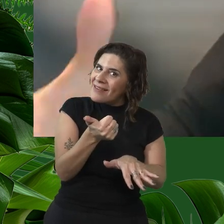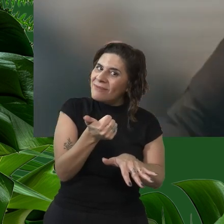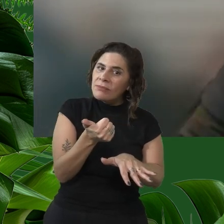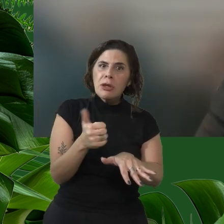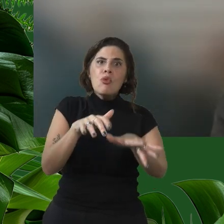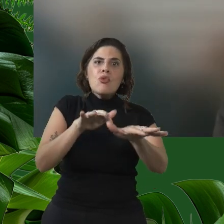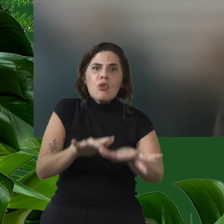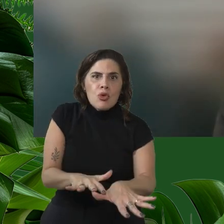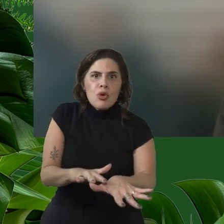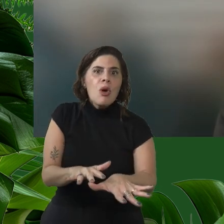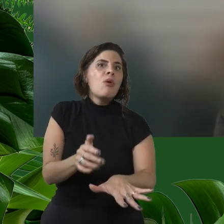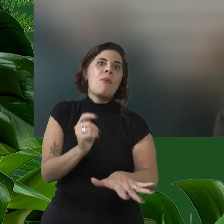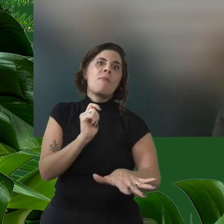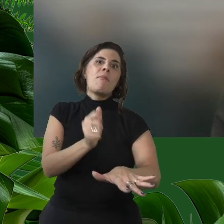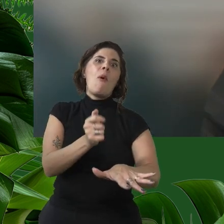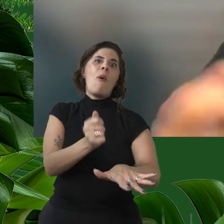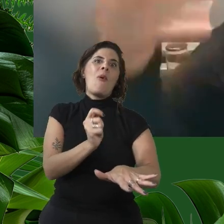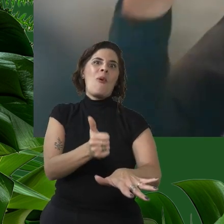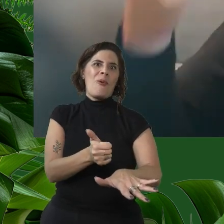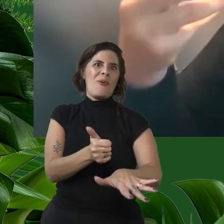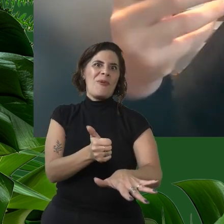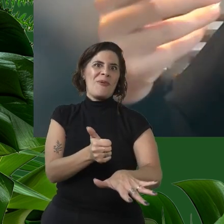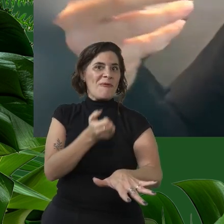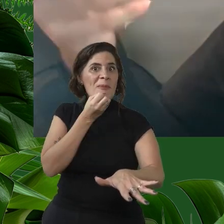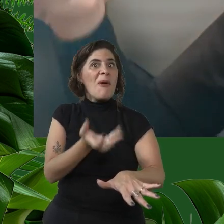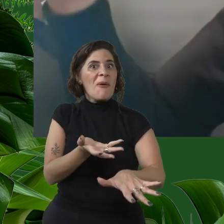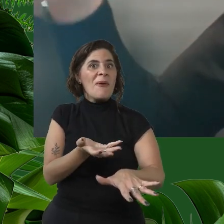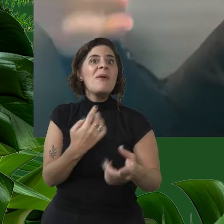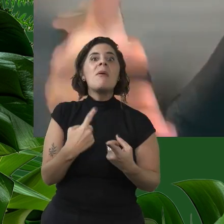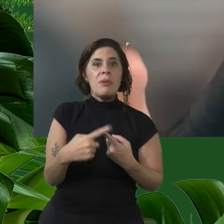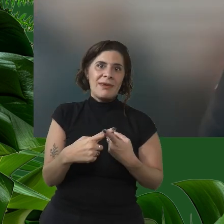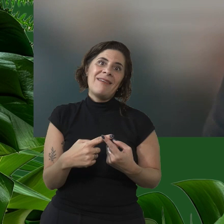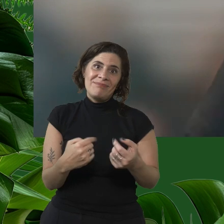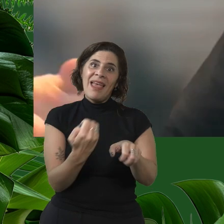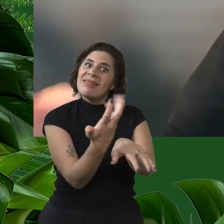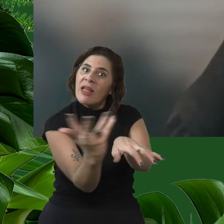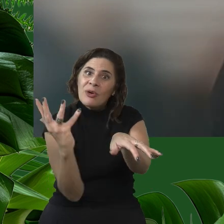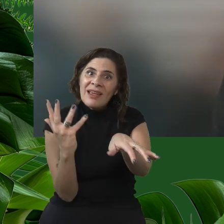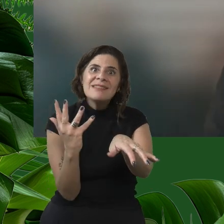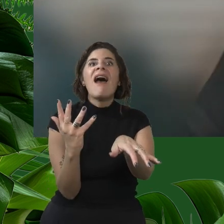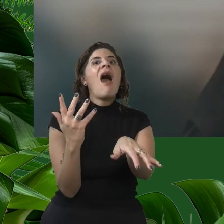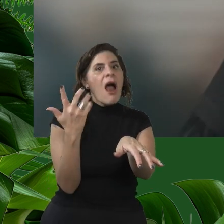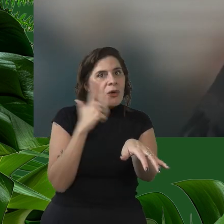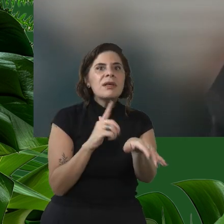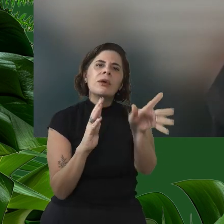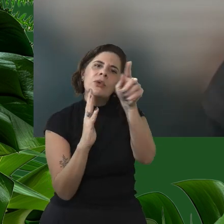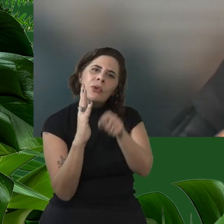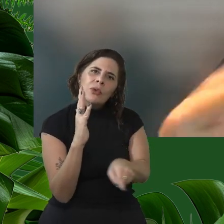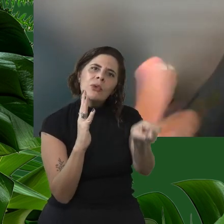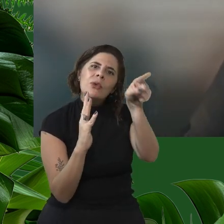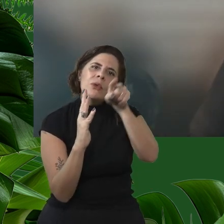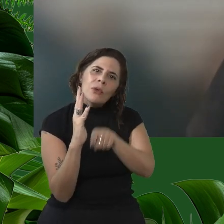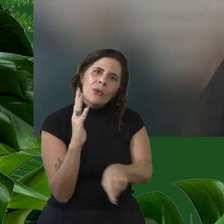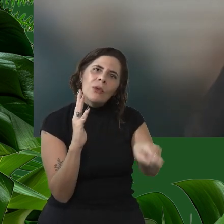a redução da vazão natural do rio foi muito pequenininha, porque, como eu falei anteriormente, a natureza segue soltando e liberando a água da